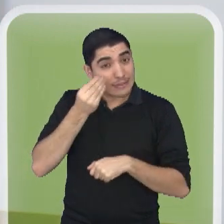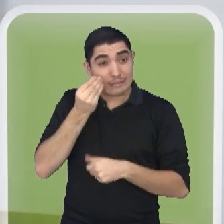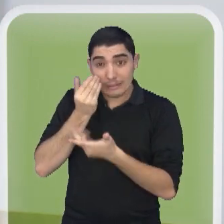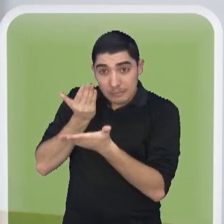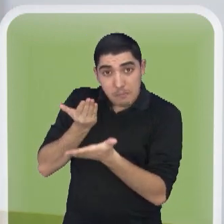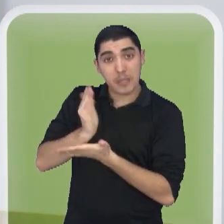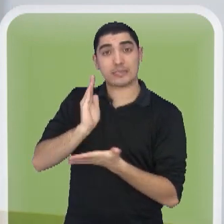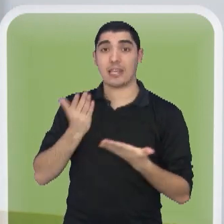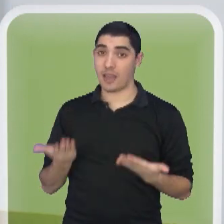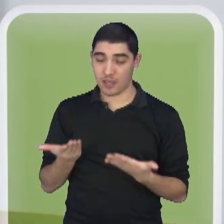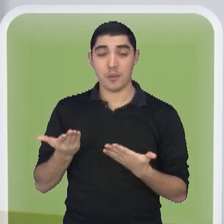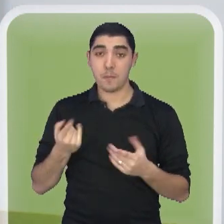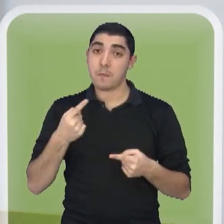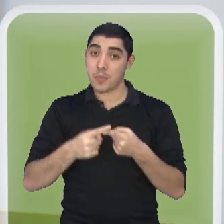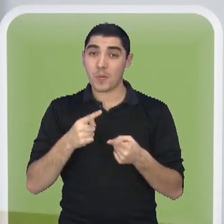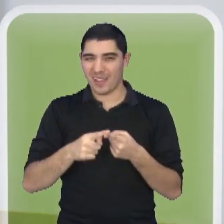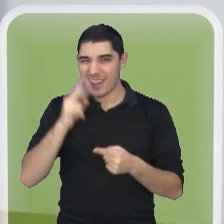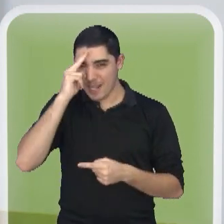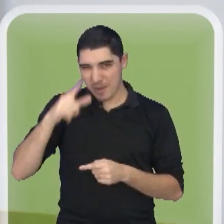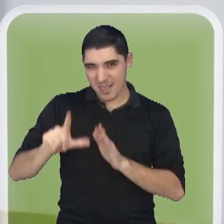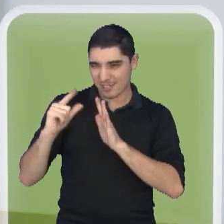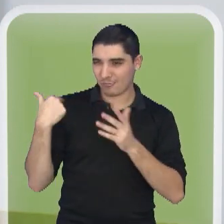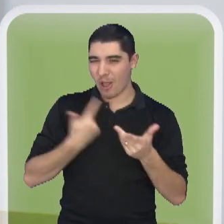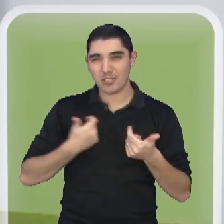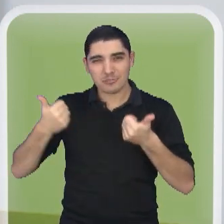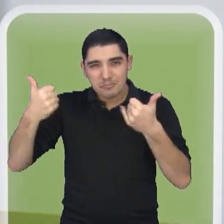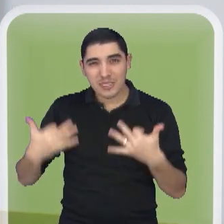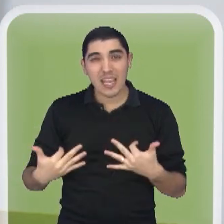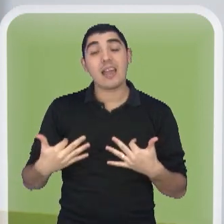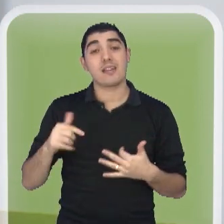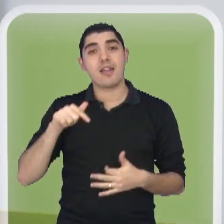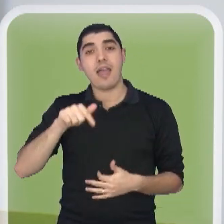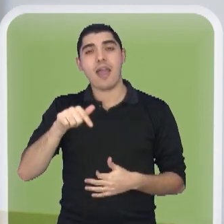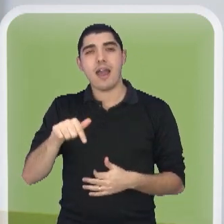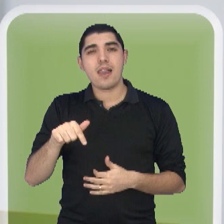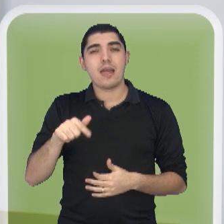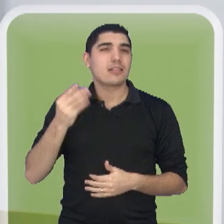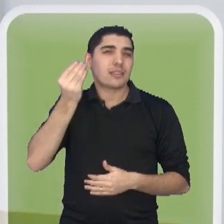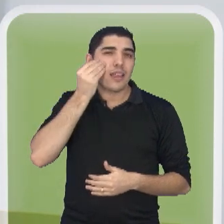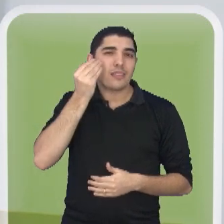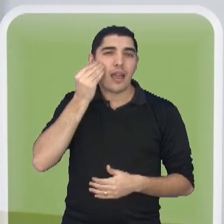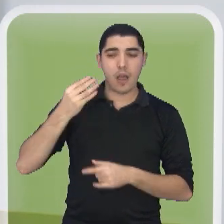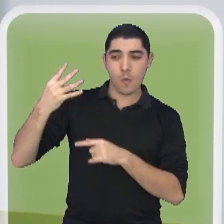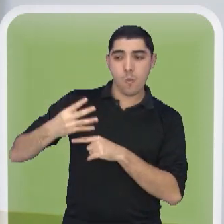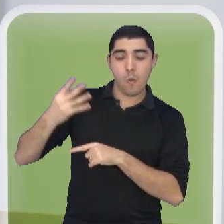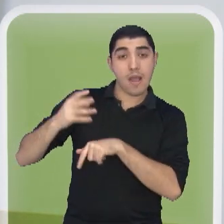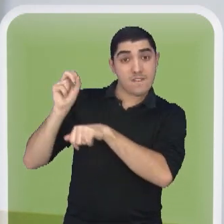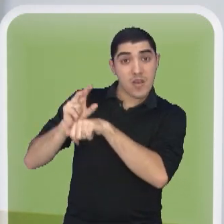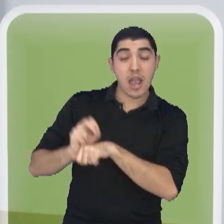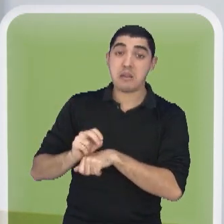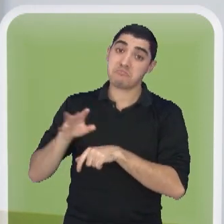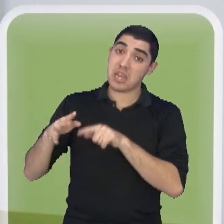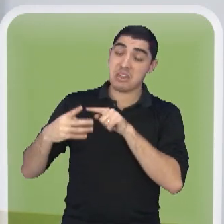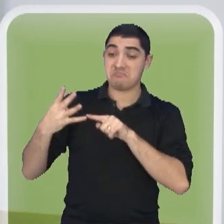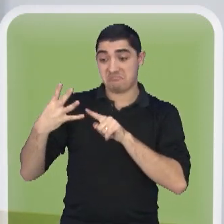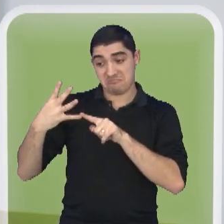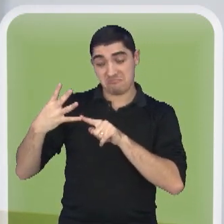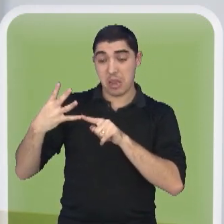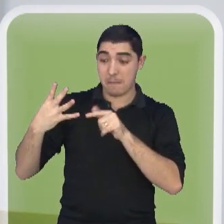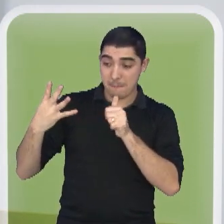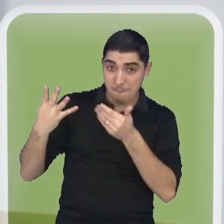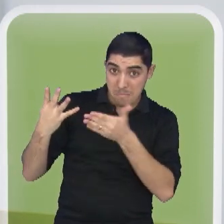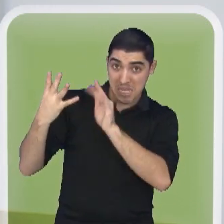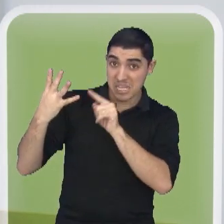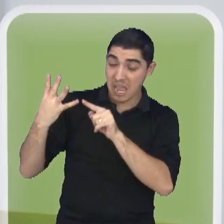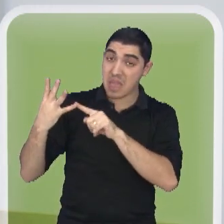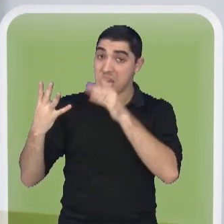gente comentava aqui, né, que muito provavelmente a definição da última vaga, da quarta vaga do grupo vai ficar entre Taubaté ou São José, e o Taubaté